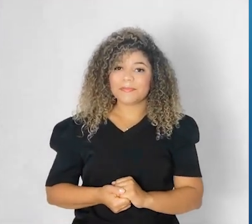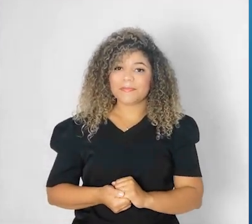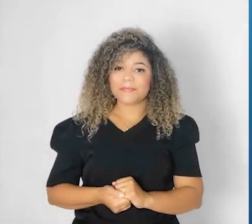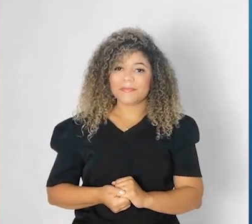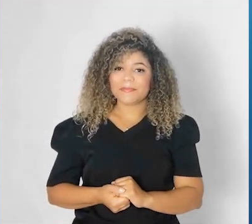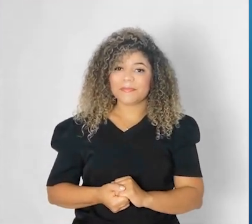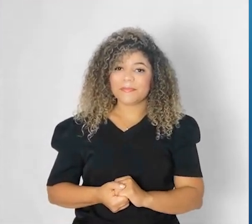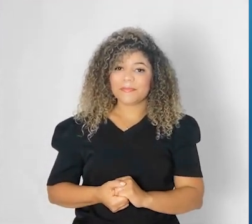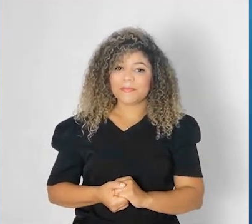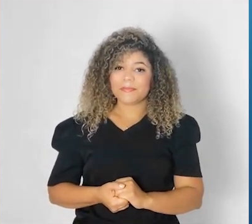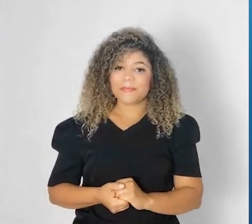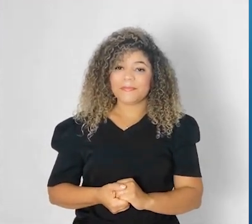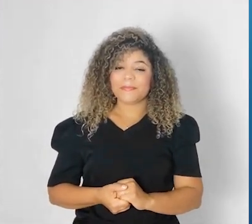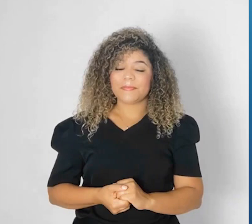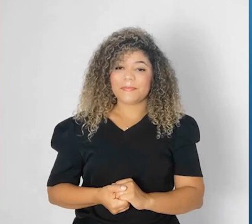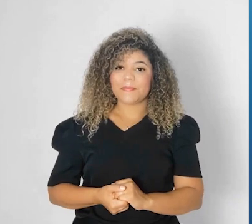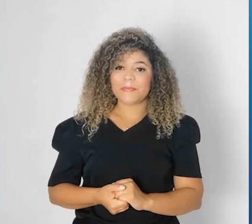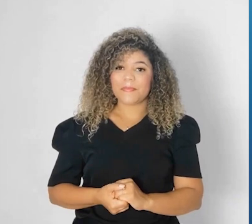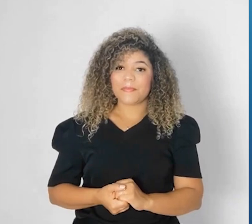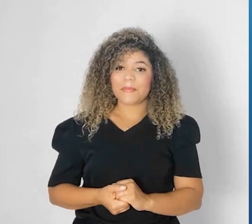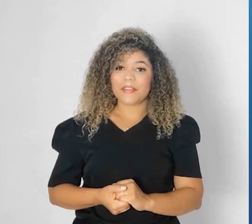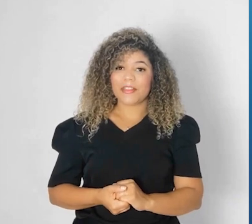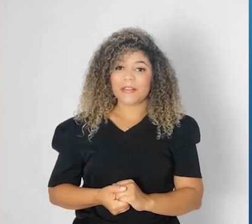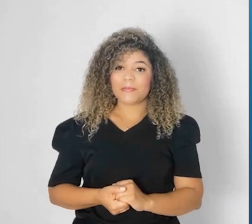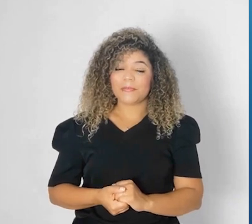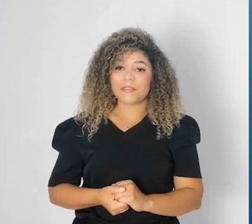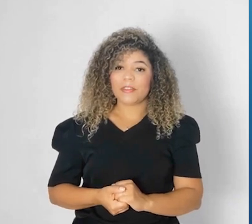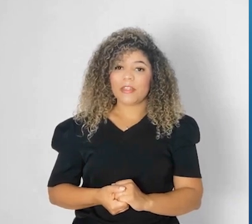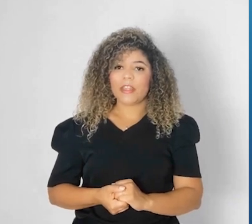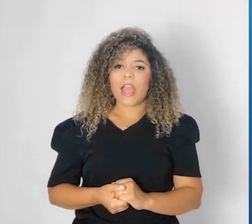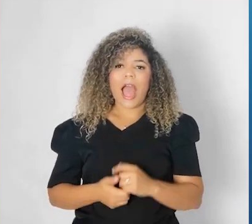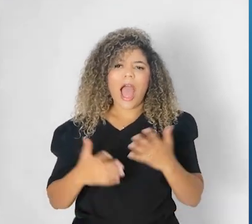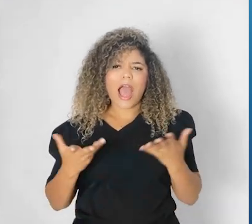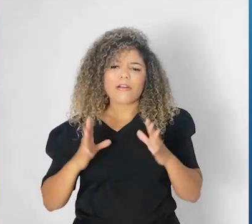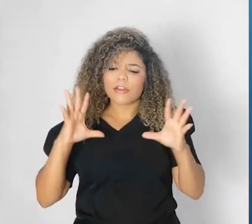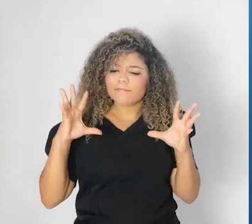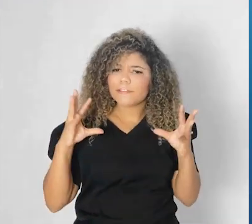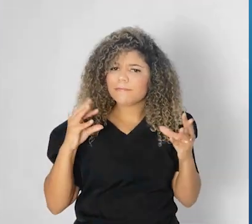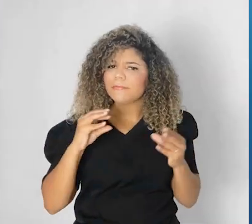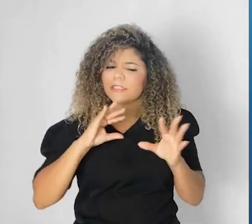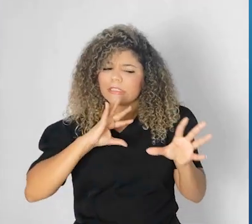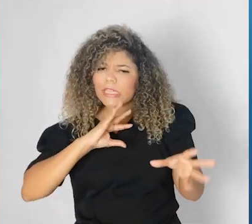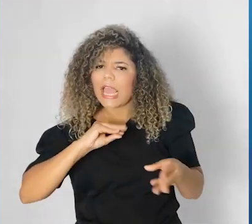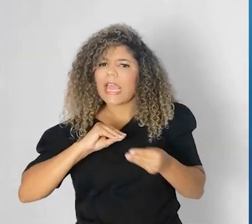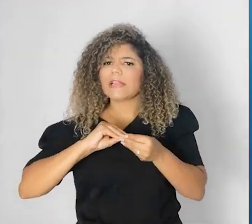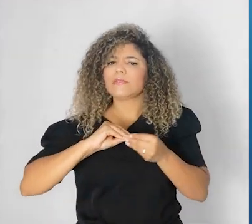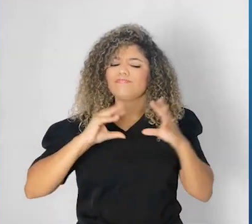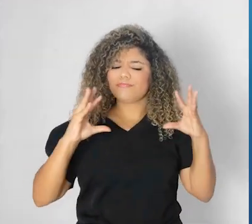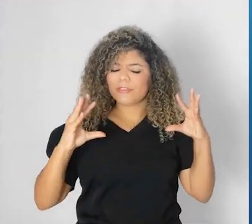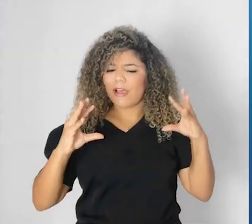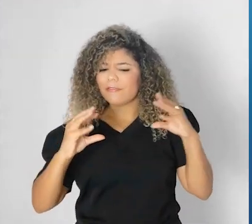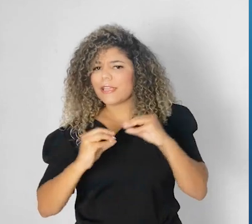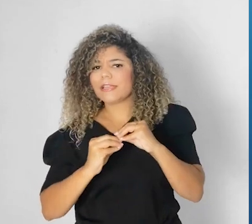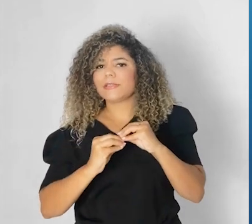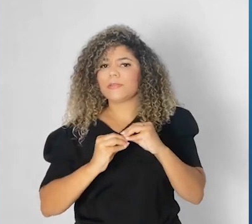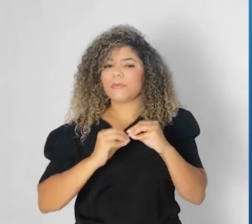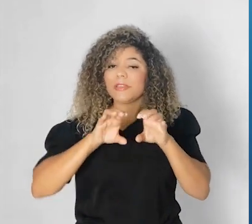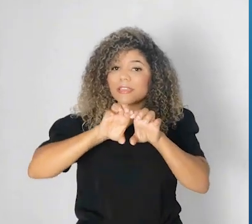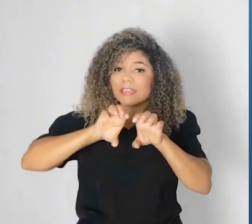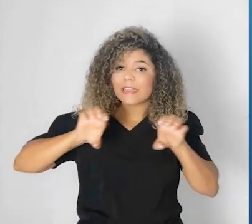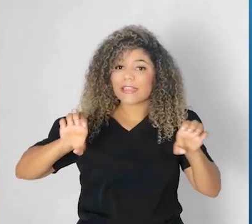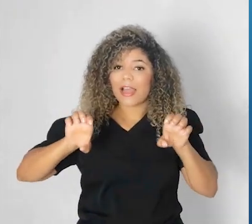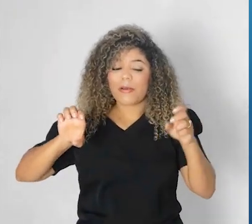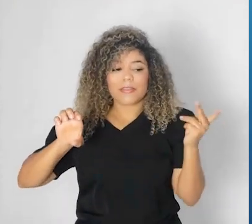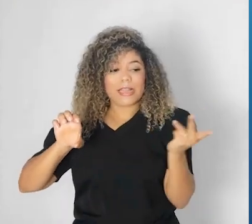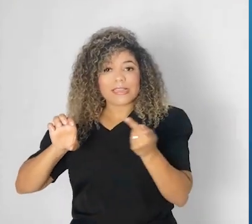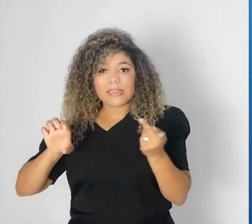mais y. Eu vou dar uma sintetizada nessas equações aqui, nessa